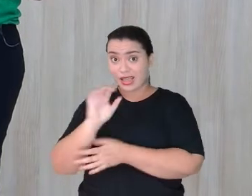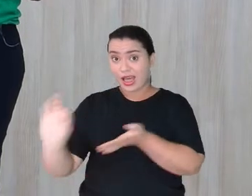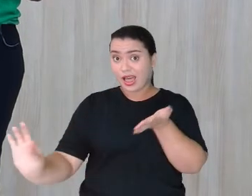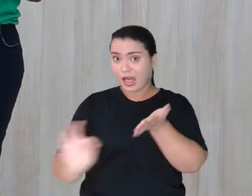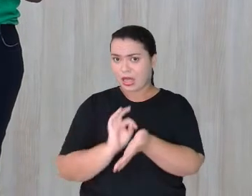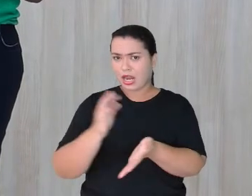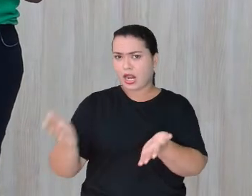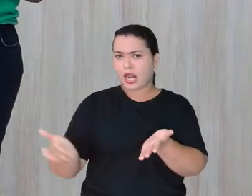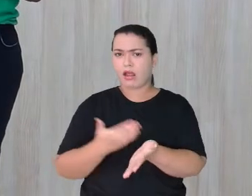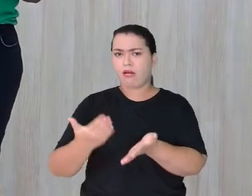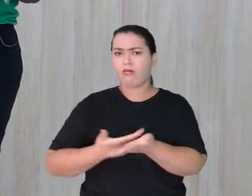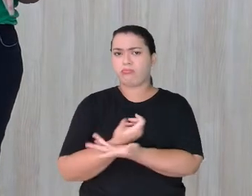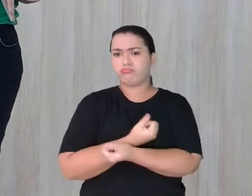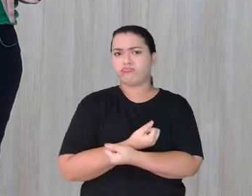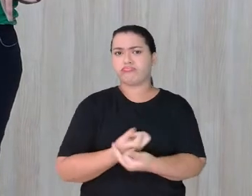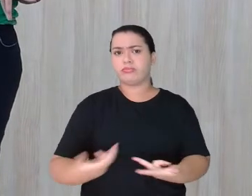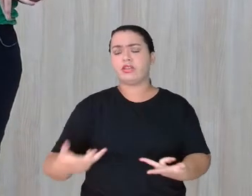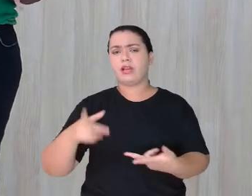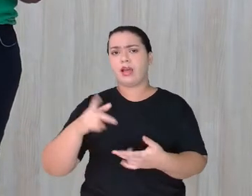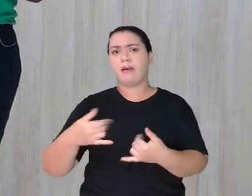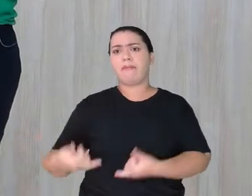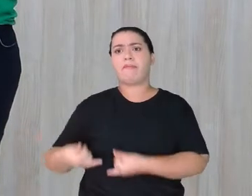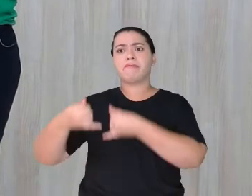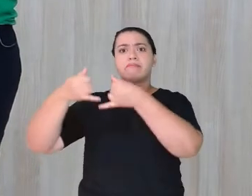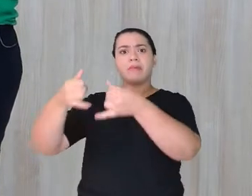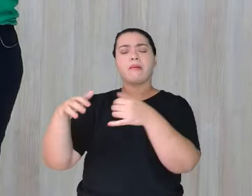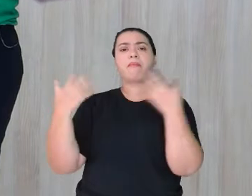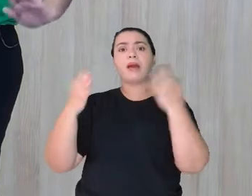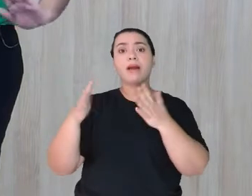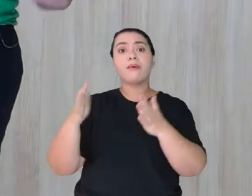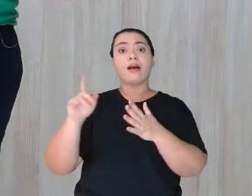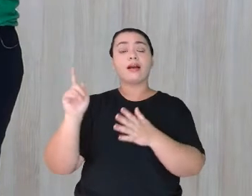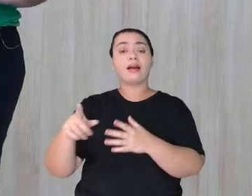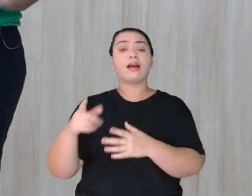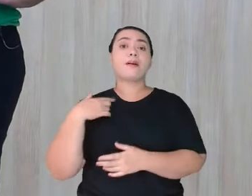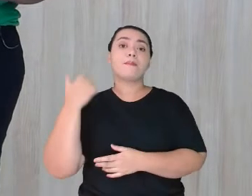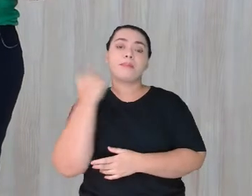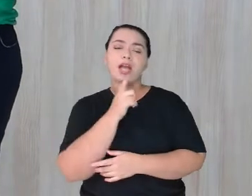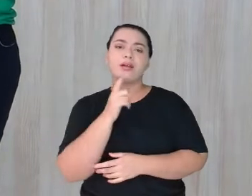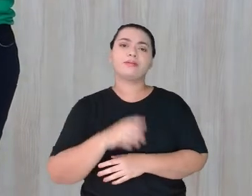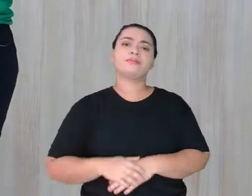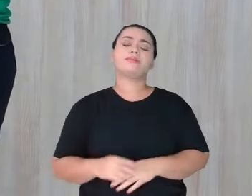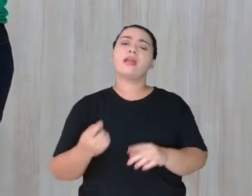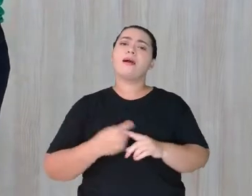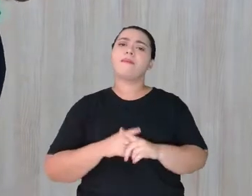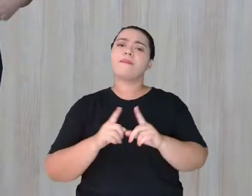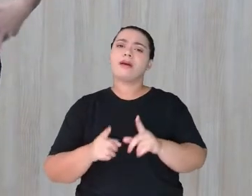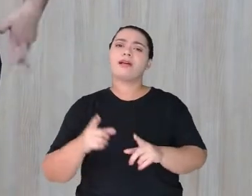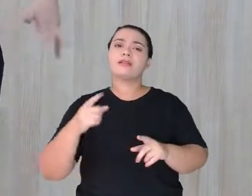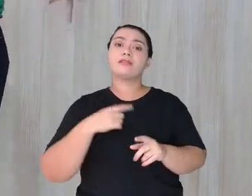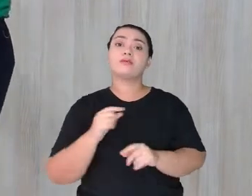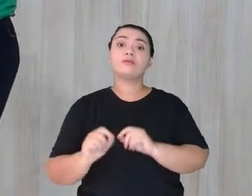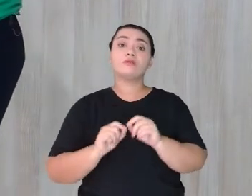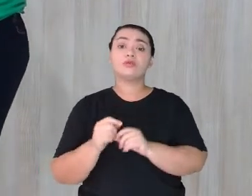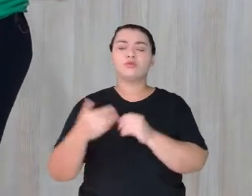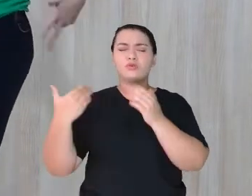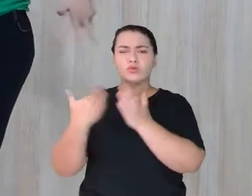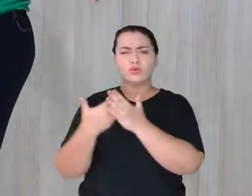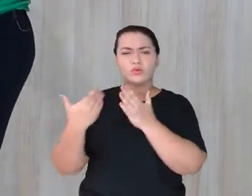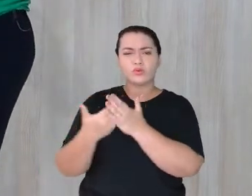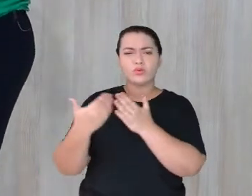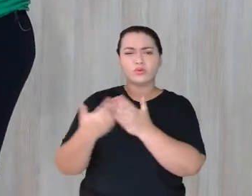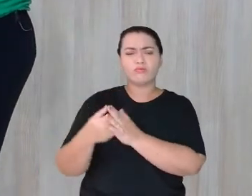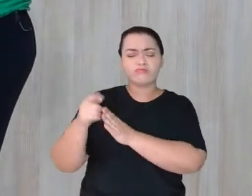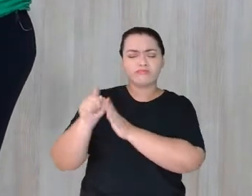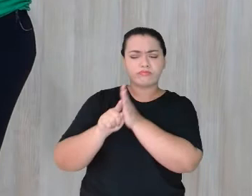de muitos livros, ganhou um prêmio Nobel, então a notícia ela ganhou um prêmio. Mas se eu for fazer um estudo sobre